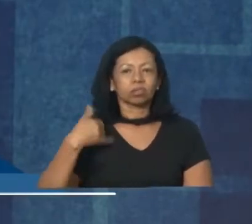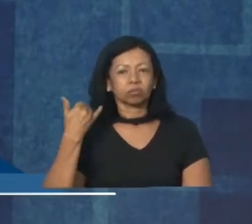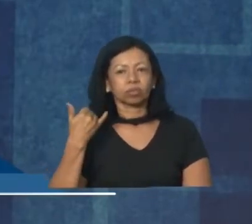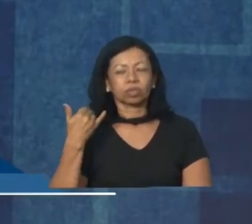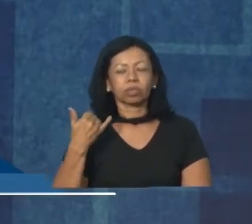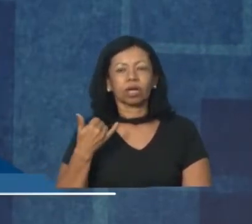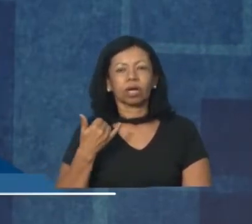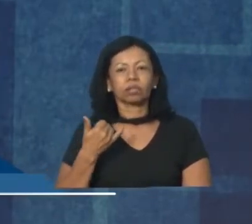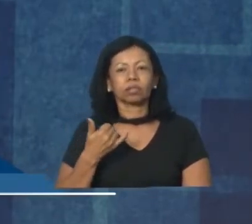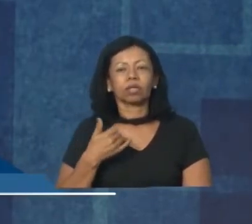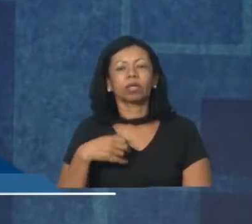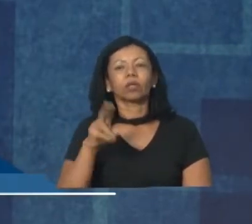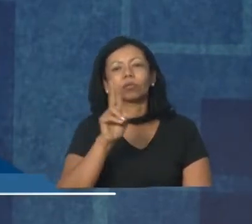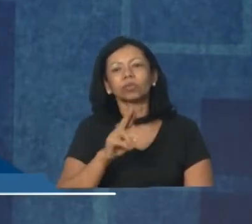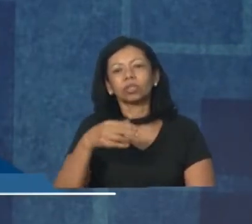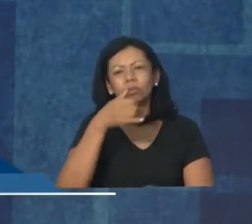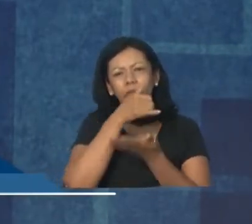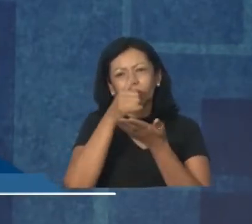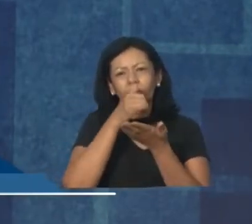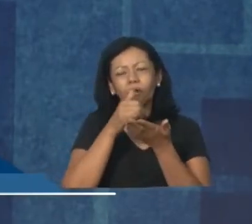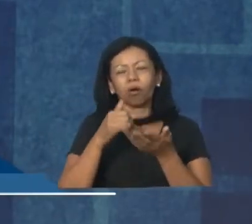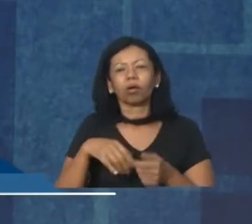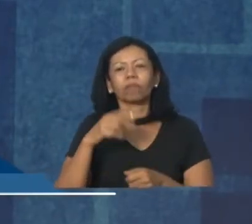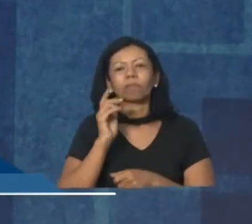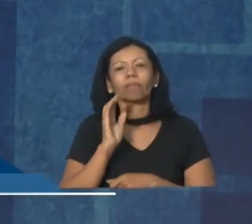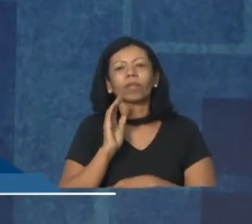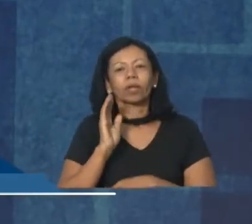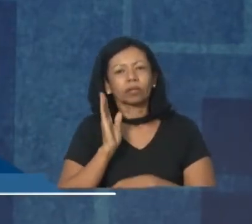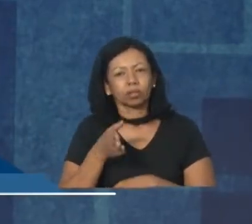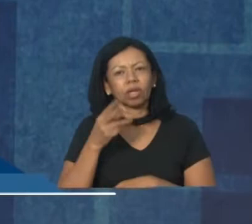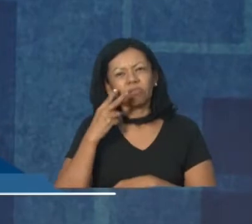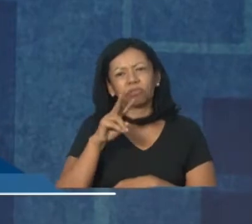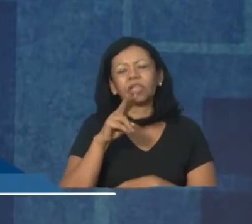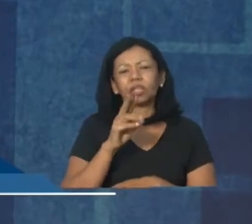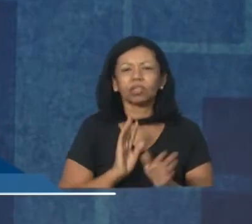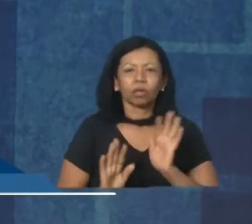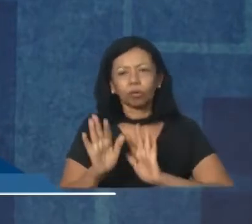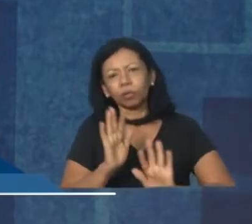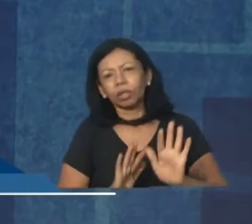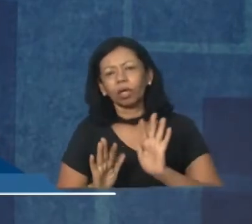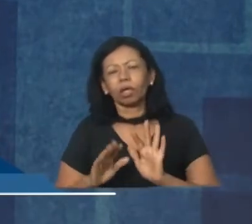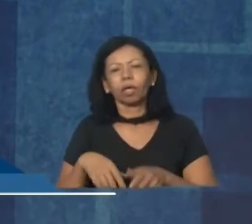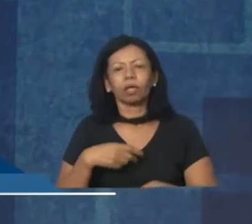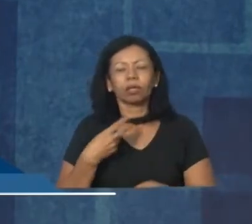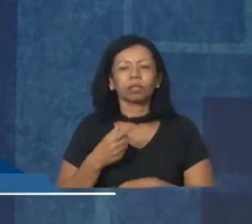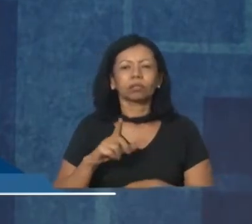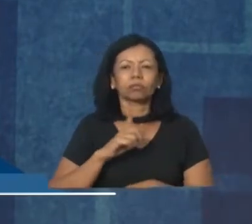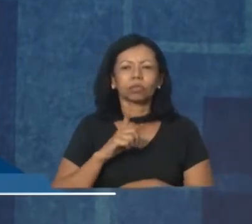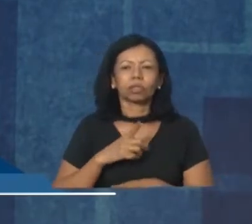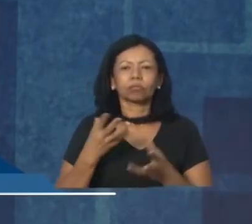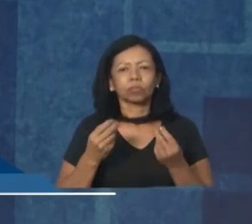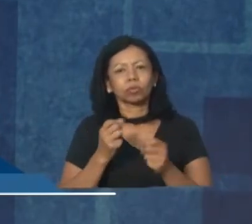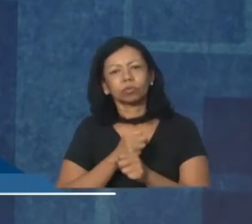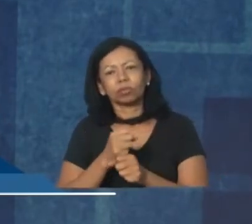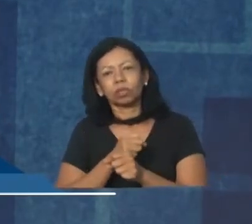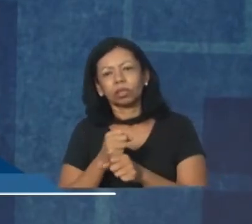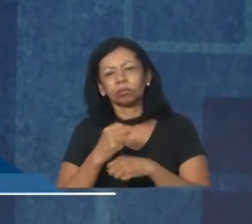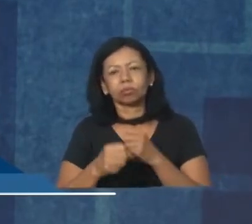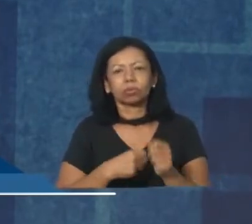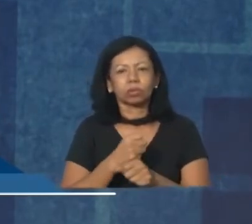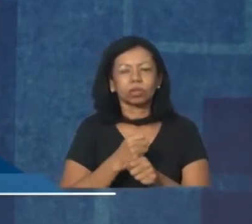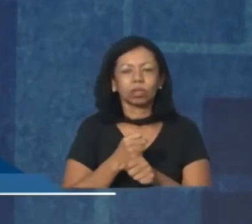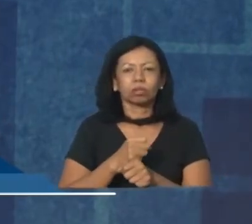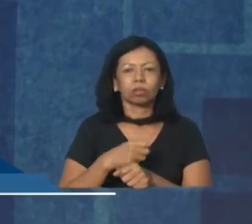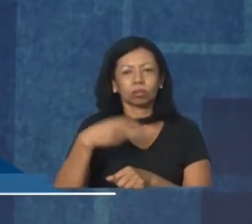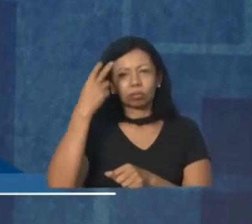Assim, assustador, né, ouvir isso, mas eu já vivi isso, já tratei isso, já acompanhei por muitos anos, e